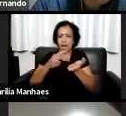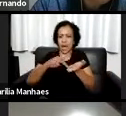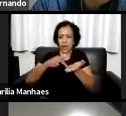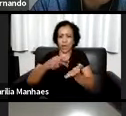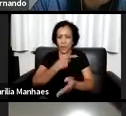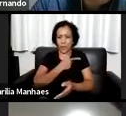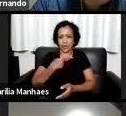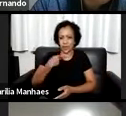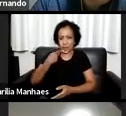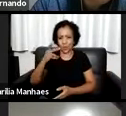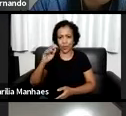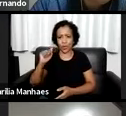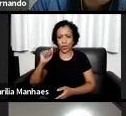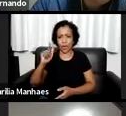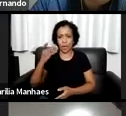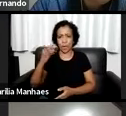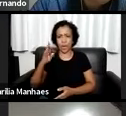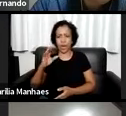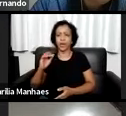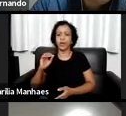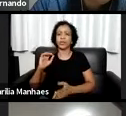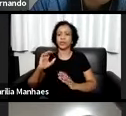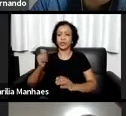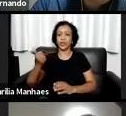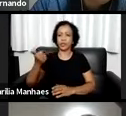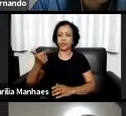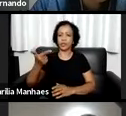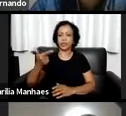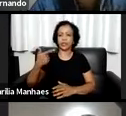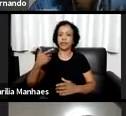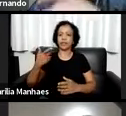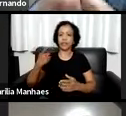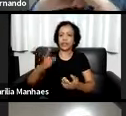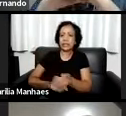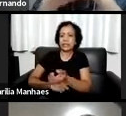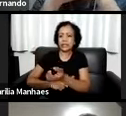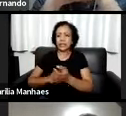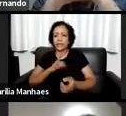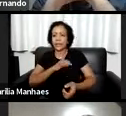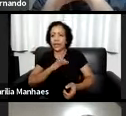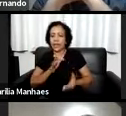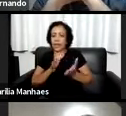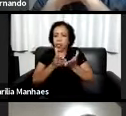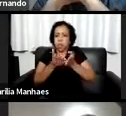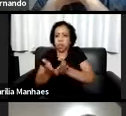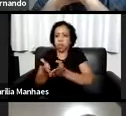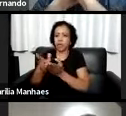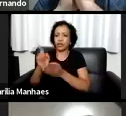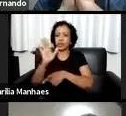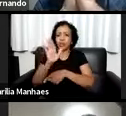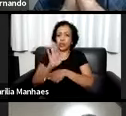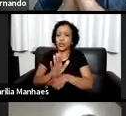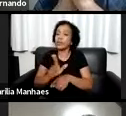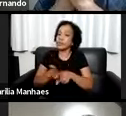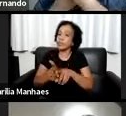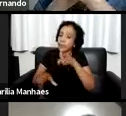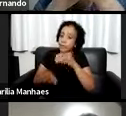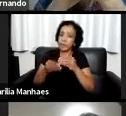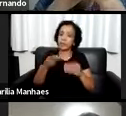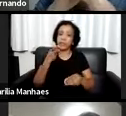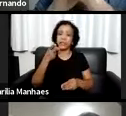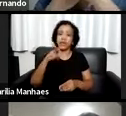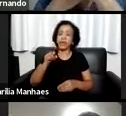ao ser despertado pelos discípulos. Ele diz: por que estás com medo? Não tendes